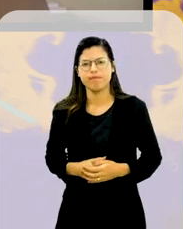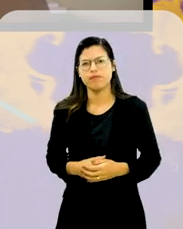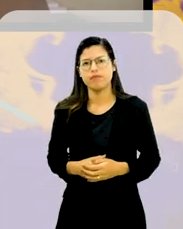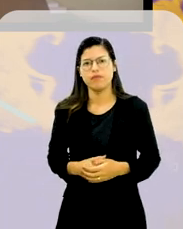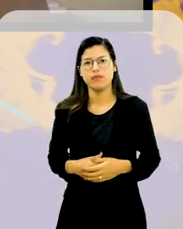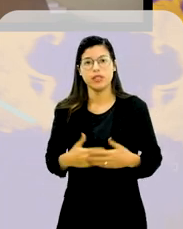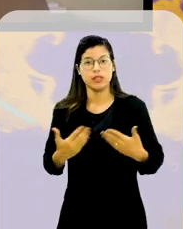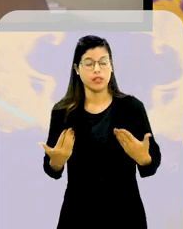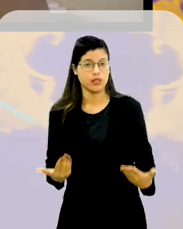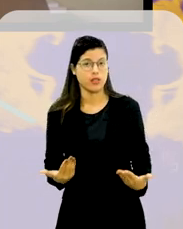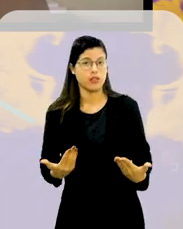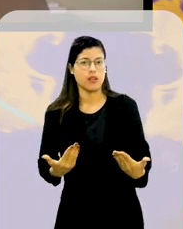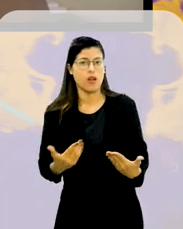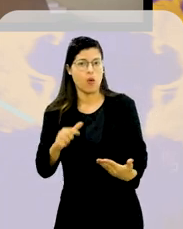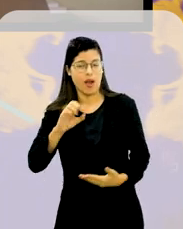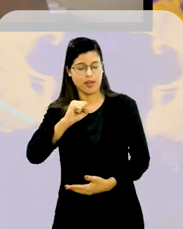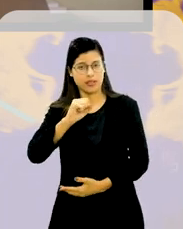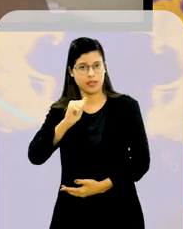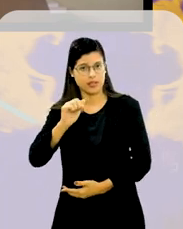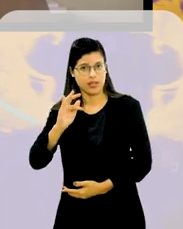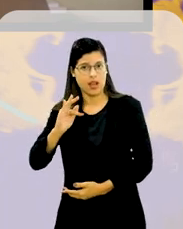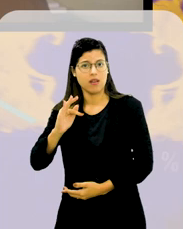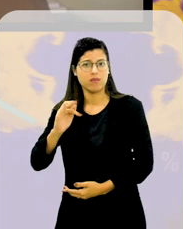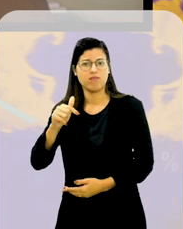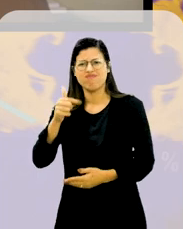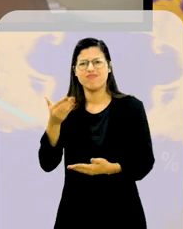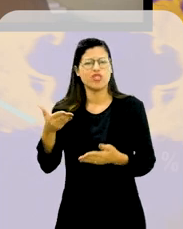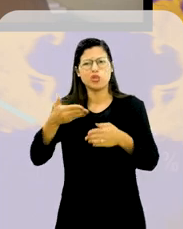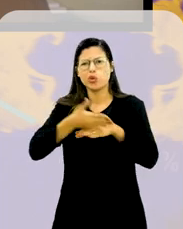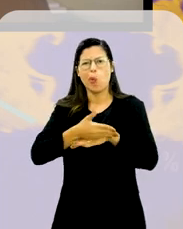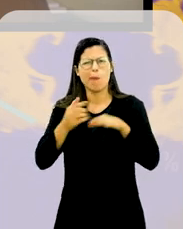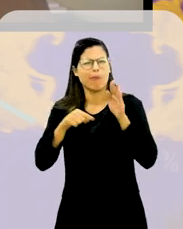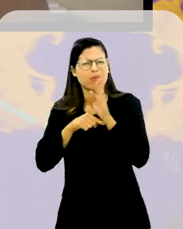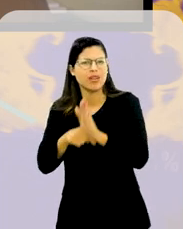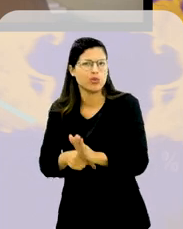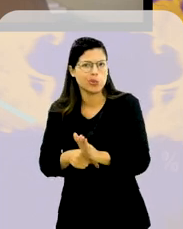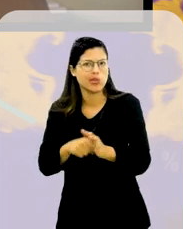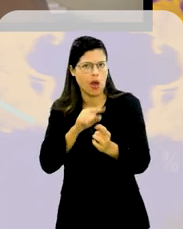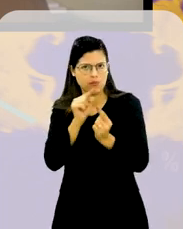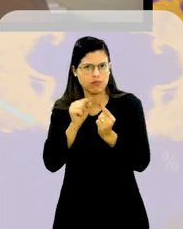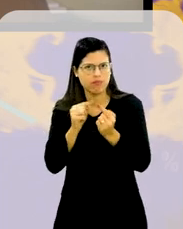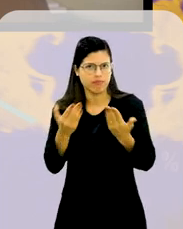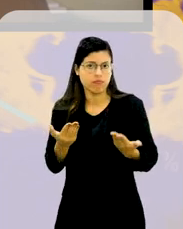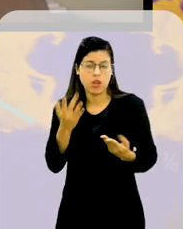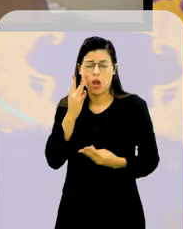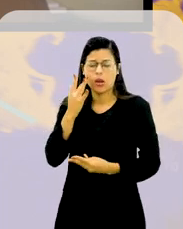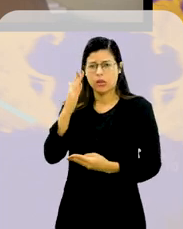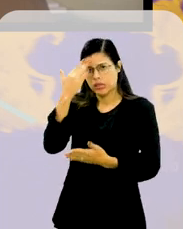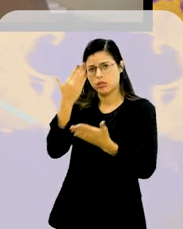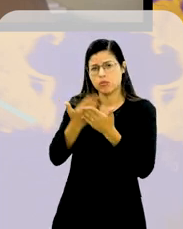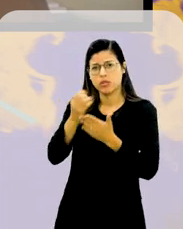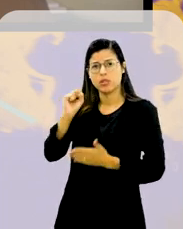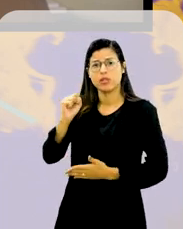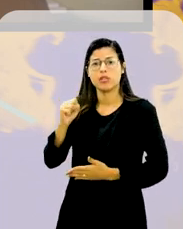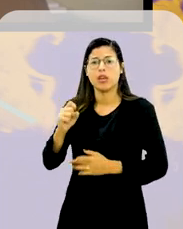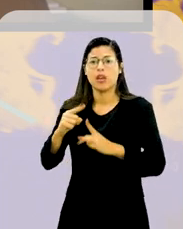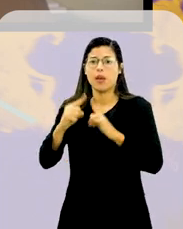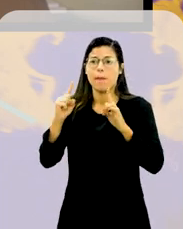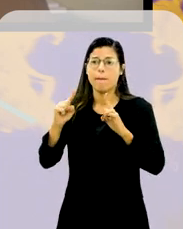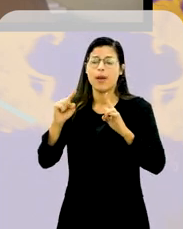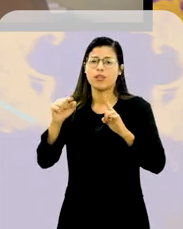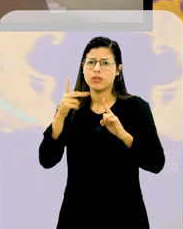eh fundado então Renan a saf veio para ajudar eu acredito que sim mas é aquilo que você